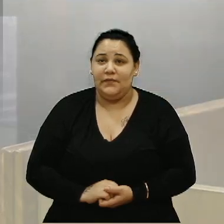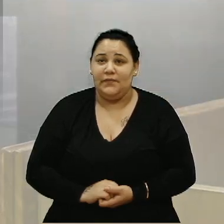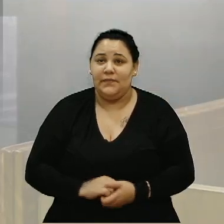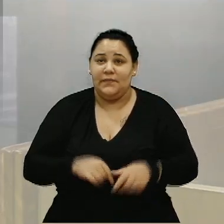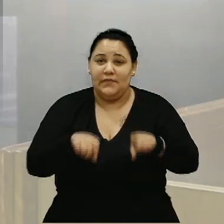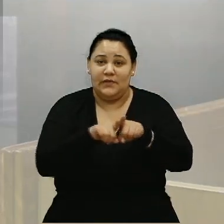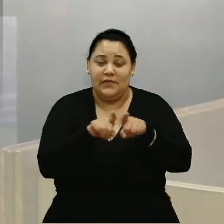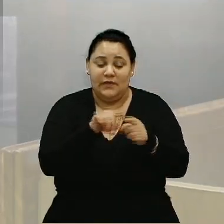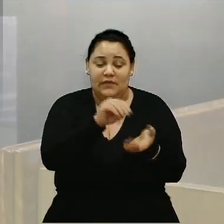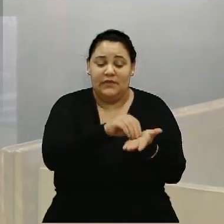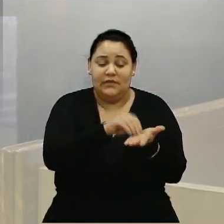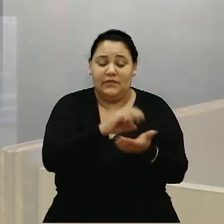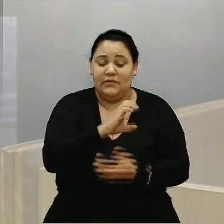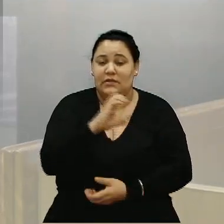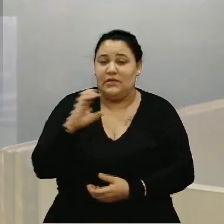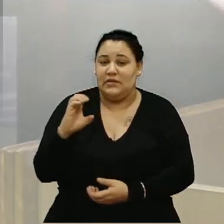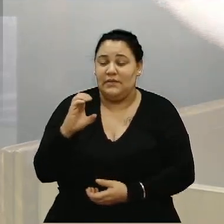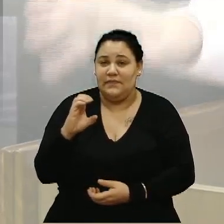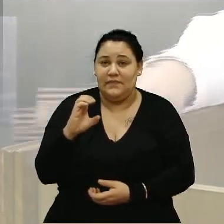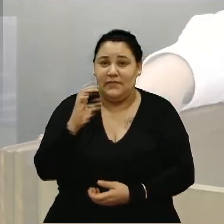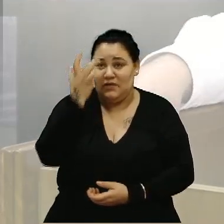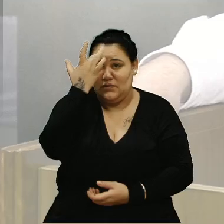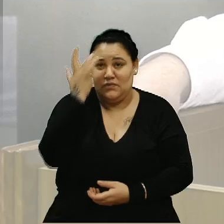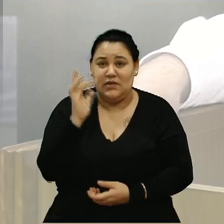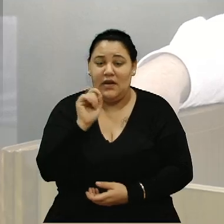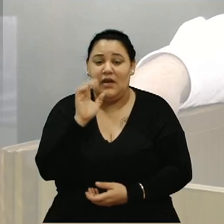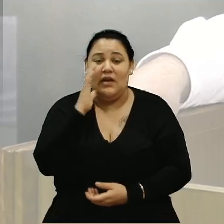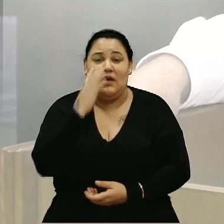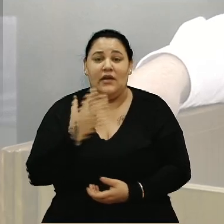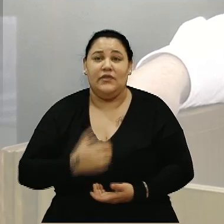faltando CC, né? Eu não sei onde é que estão se batendo.